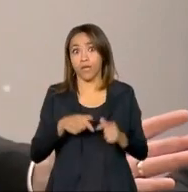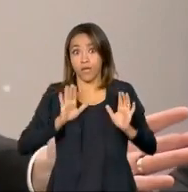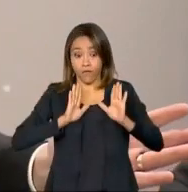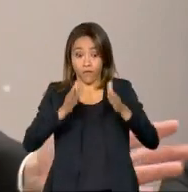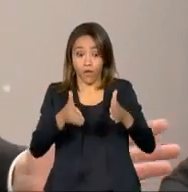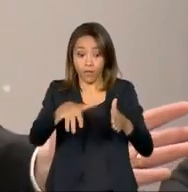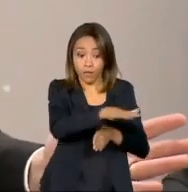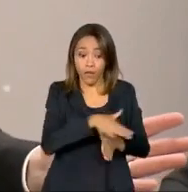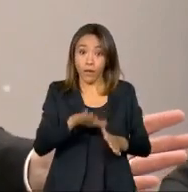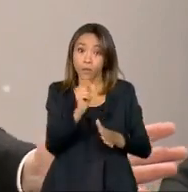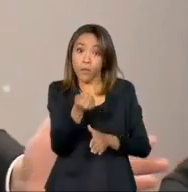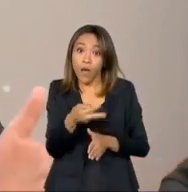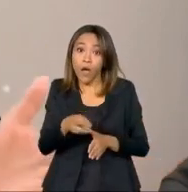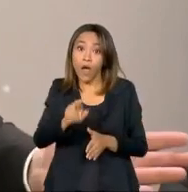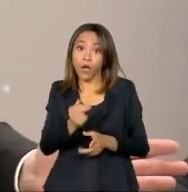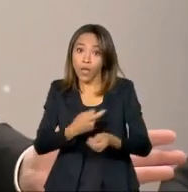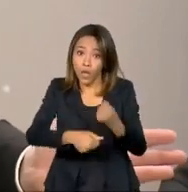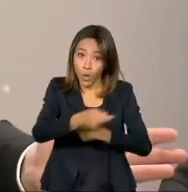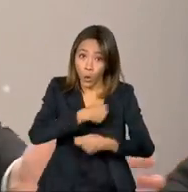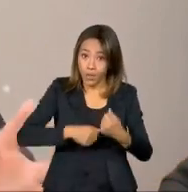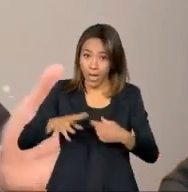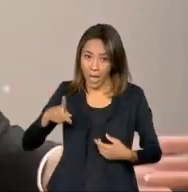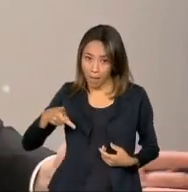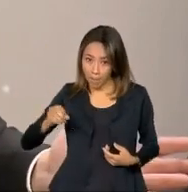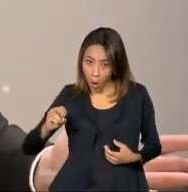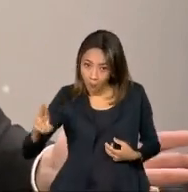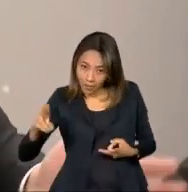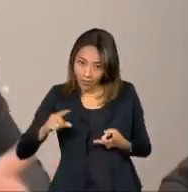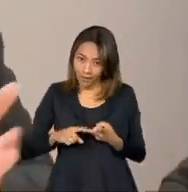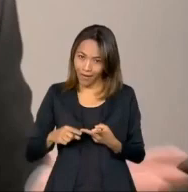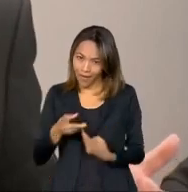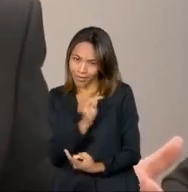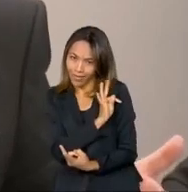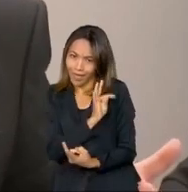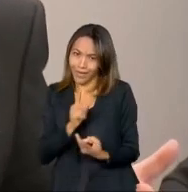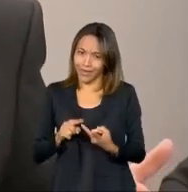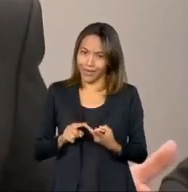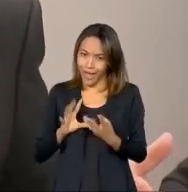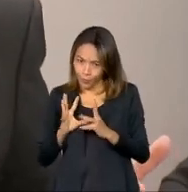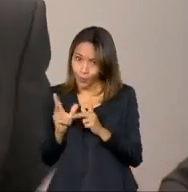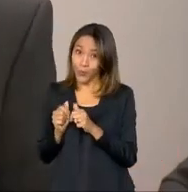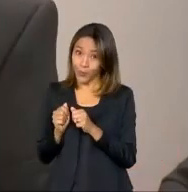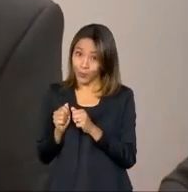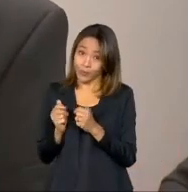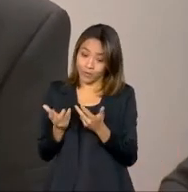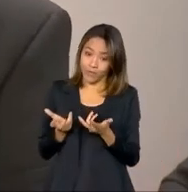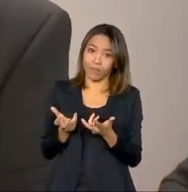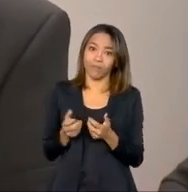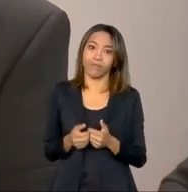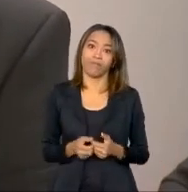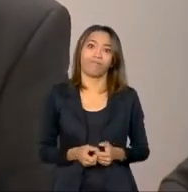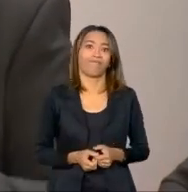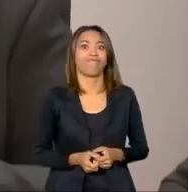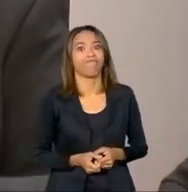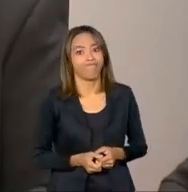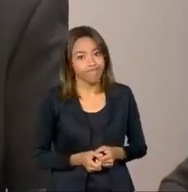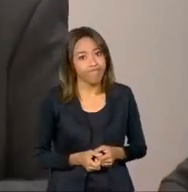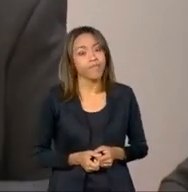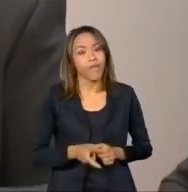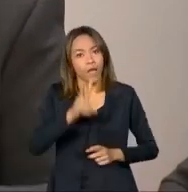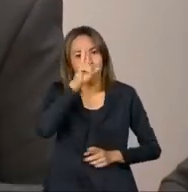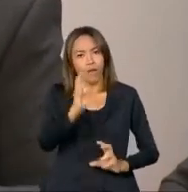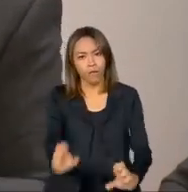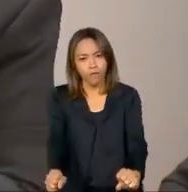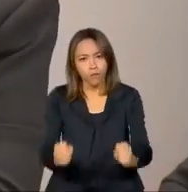agro? Afinal, o agro é pop, o agro é tech, o agro é tudo, né? Então, a